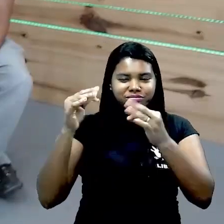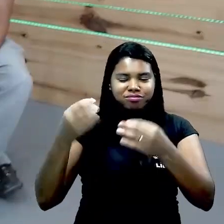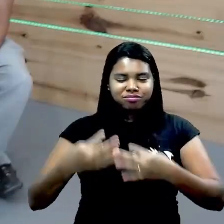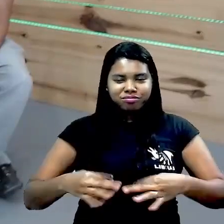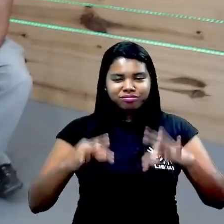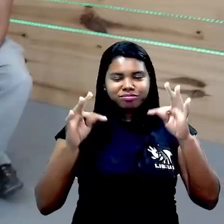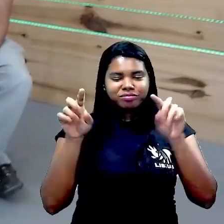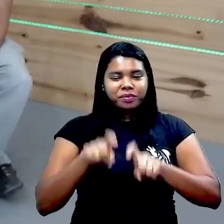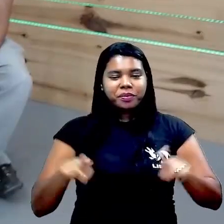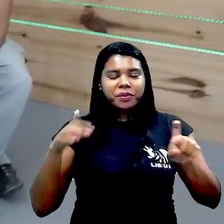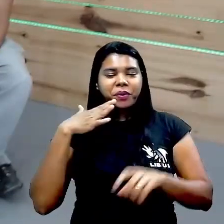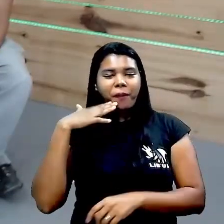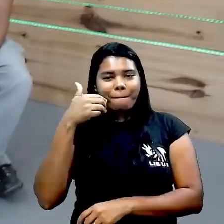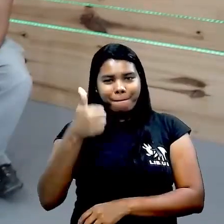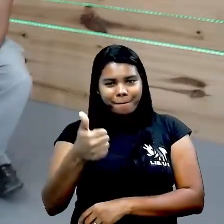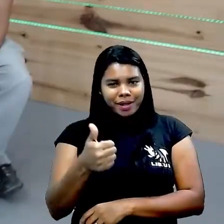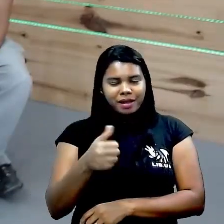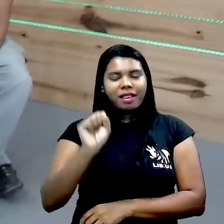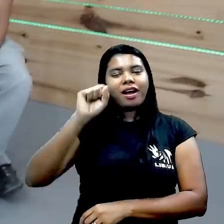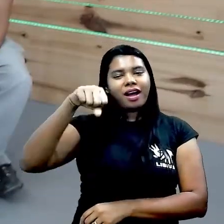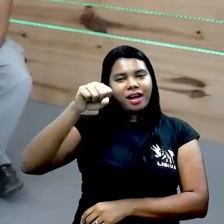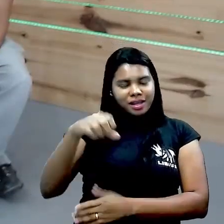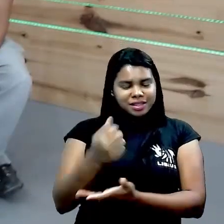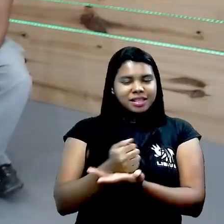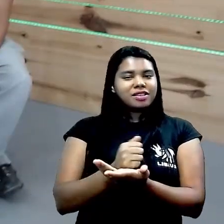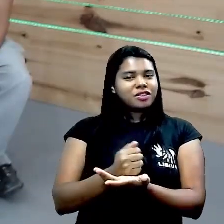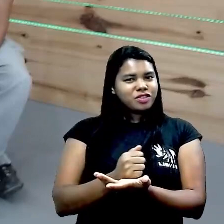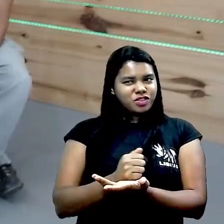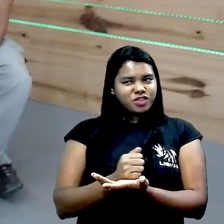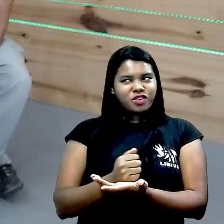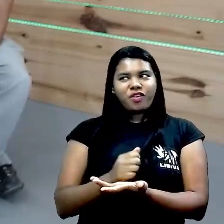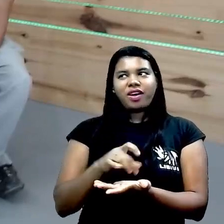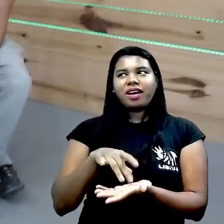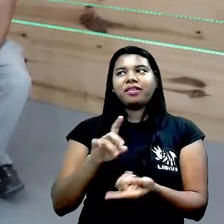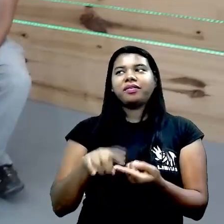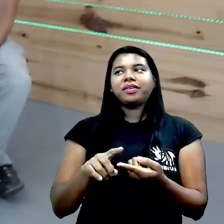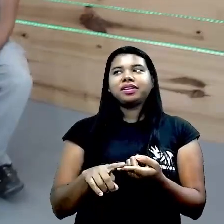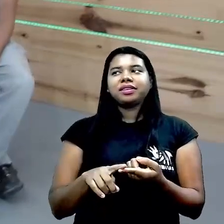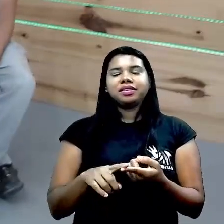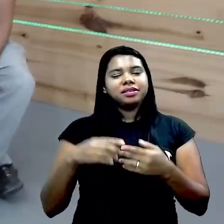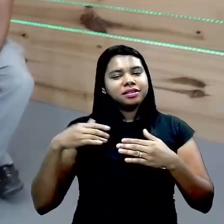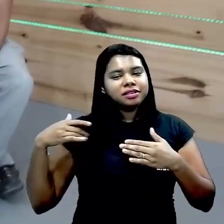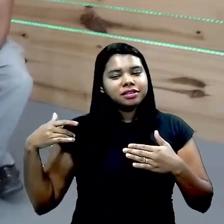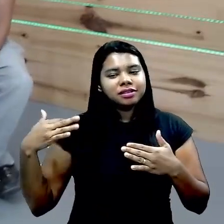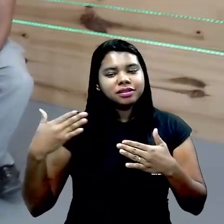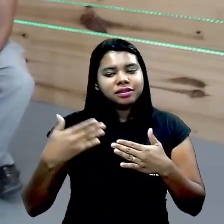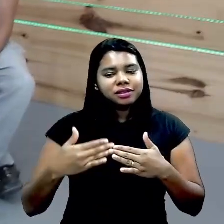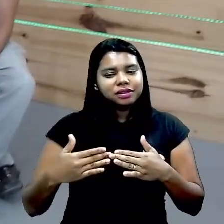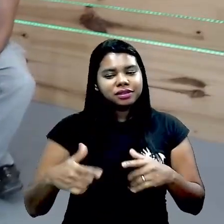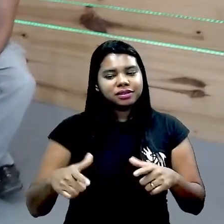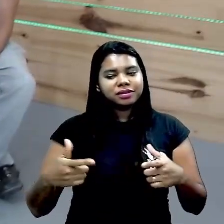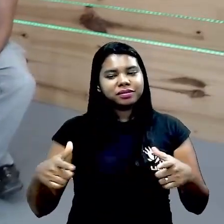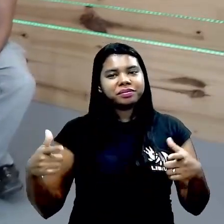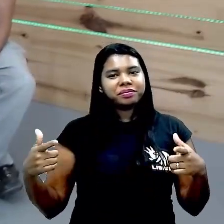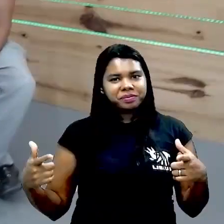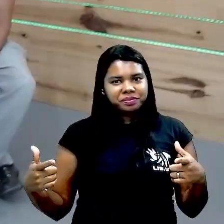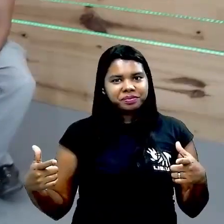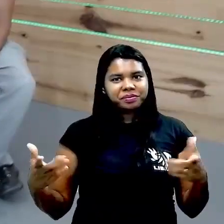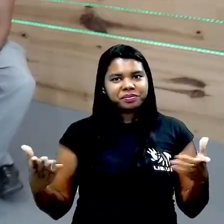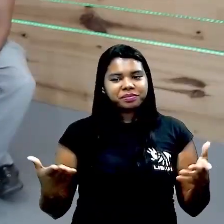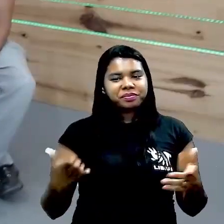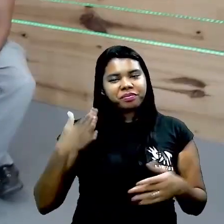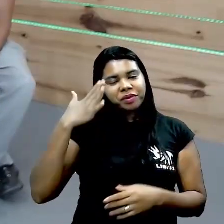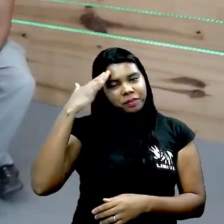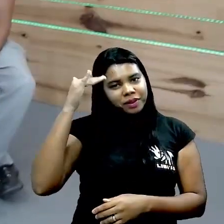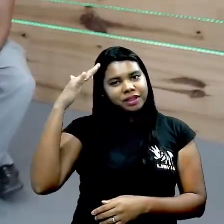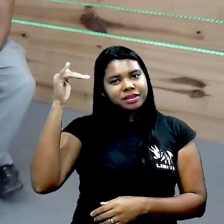melhor computador. E aí a gente jogava o Quake em Unreal. E aí, a partir disso, eles foram crescendo e hoje elas estão fazendo mais